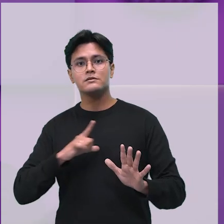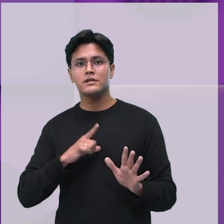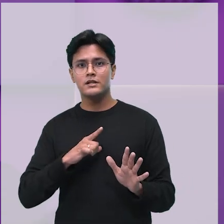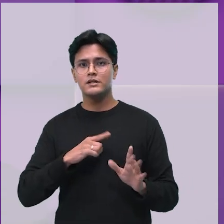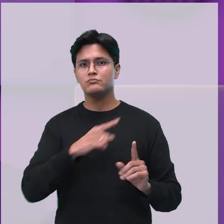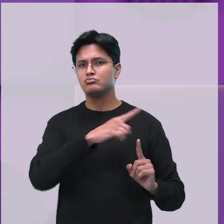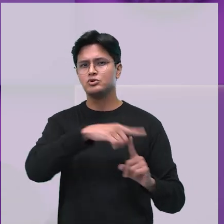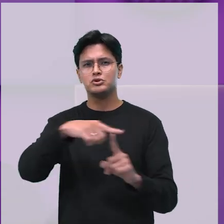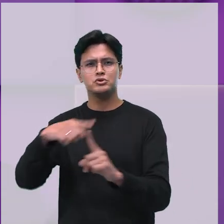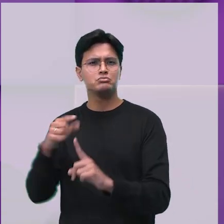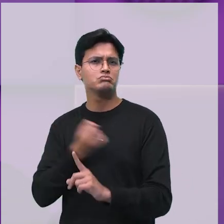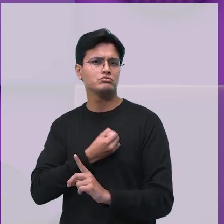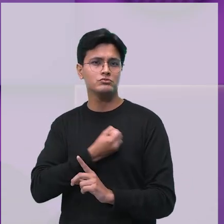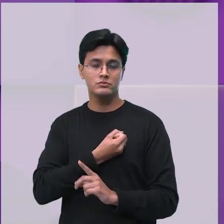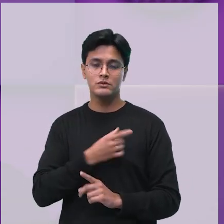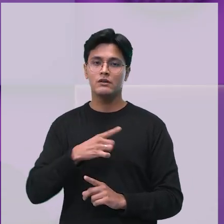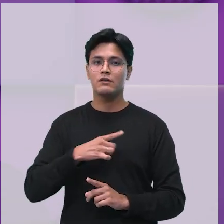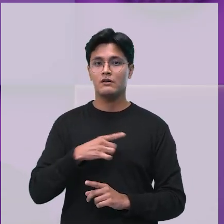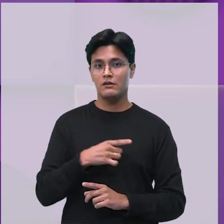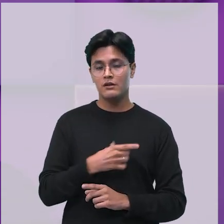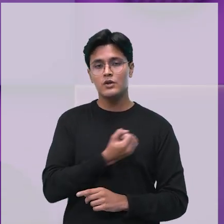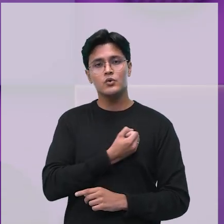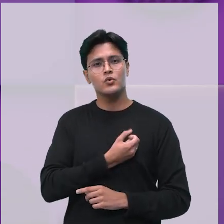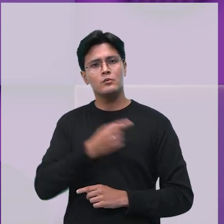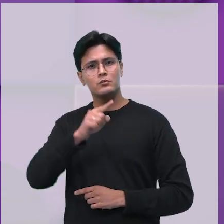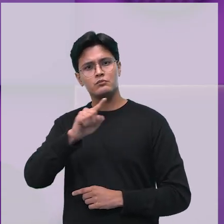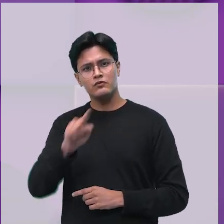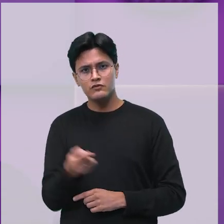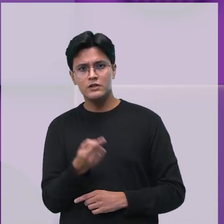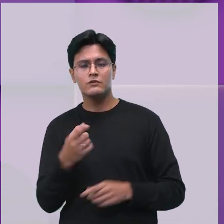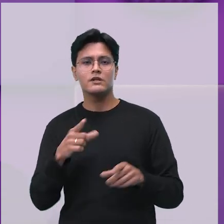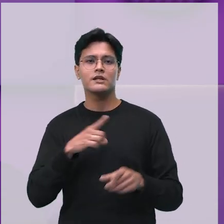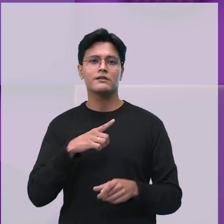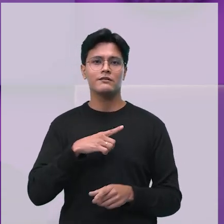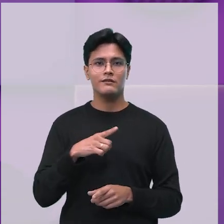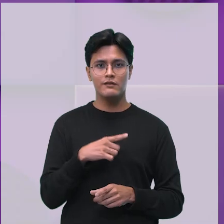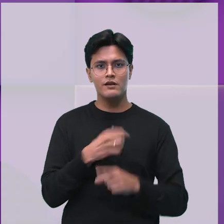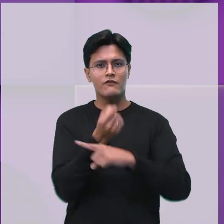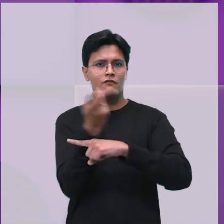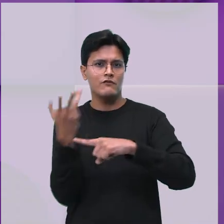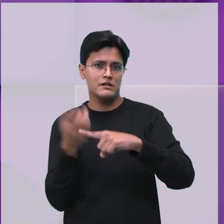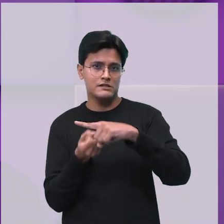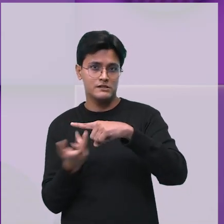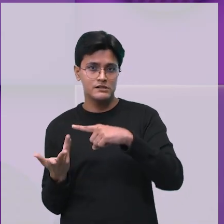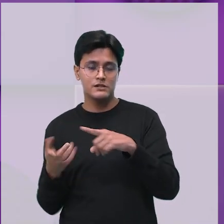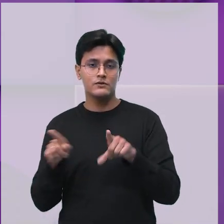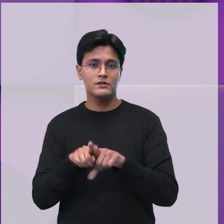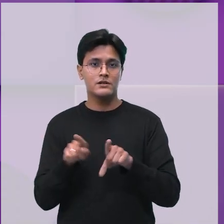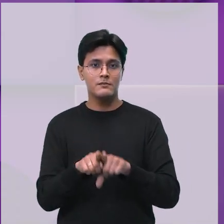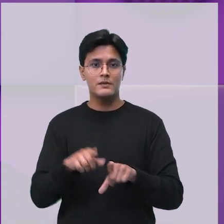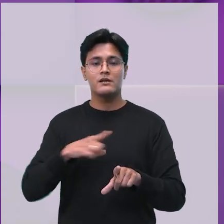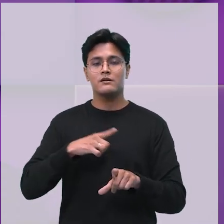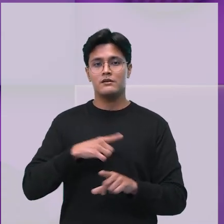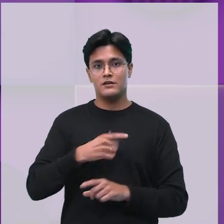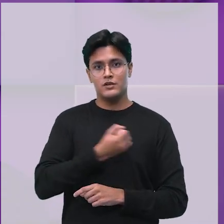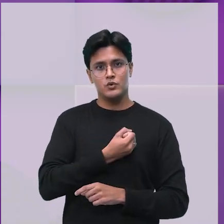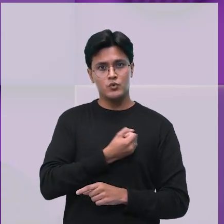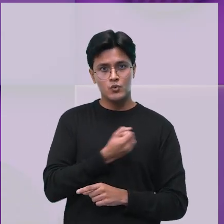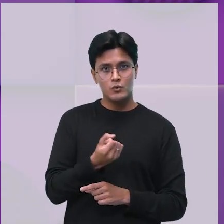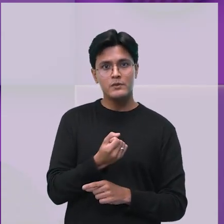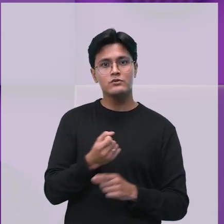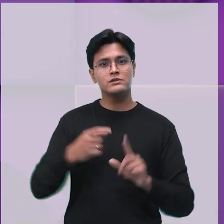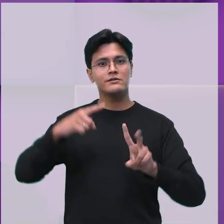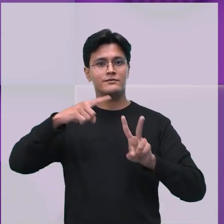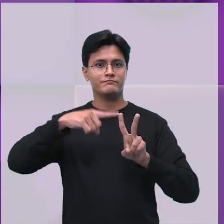tipo de número né existe número com vírgula existe número com fração eh existem números com raiz quadrada